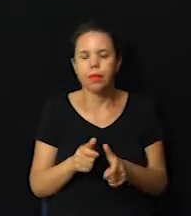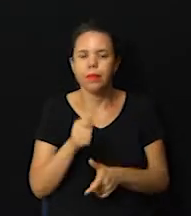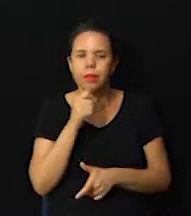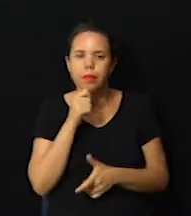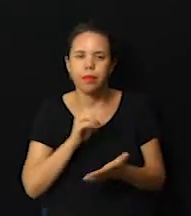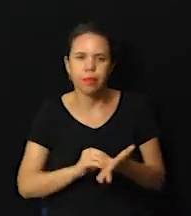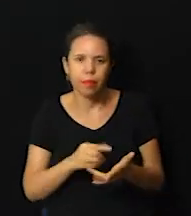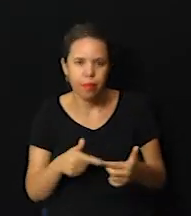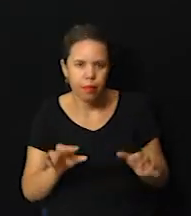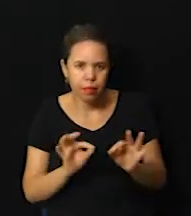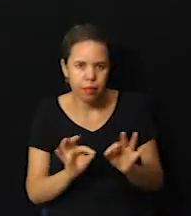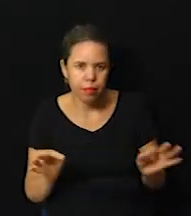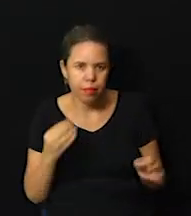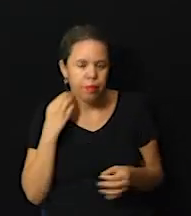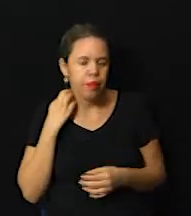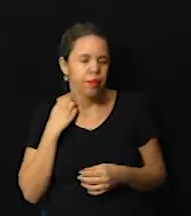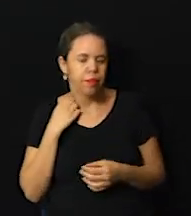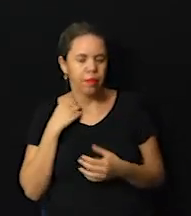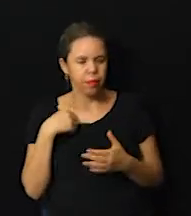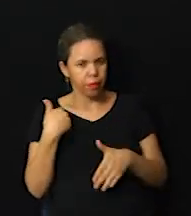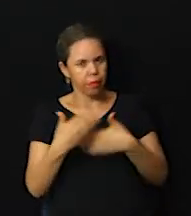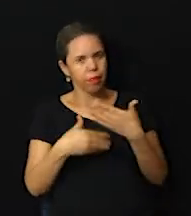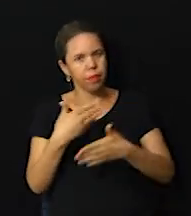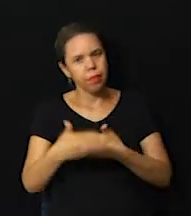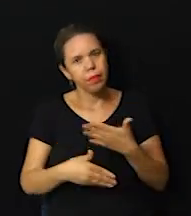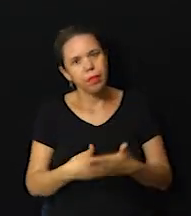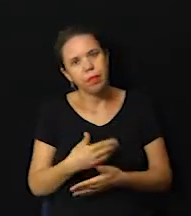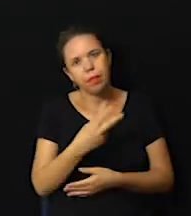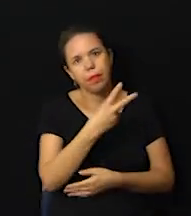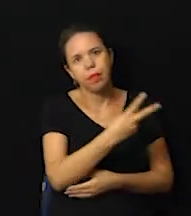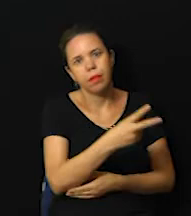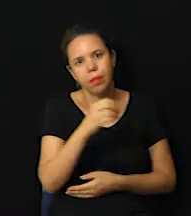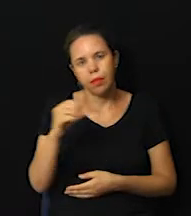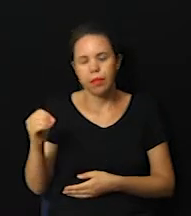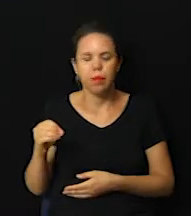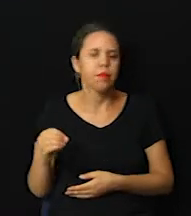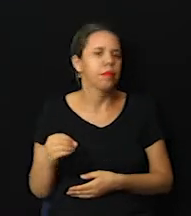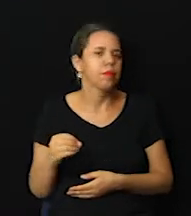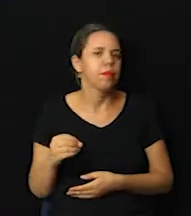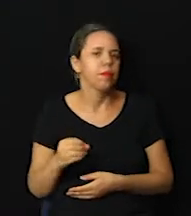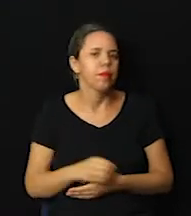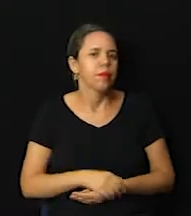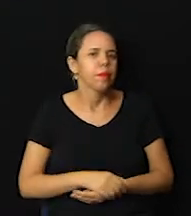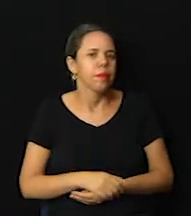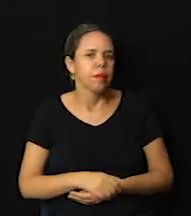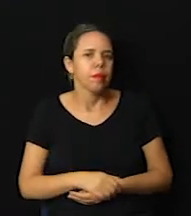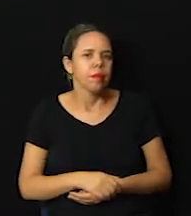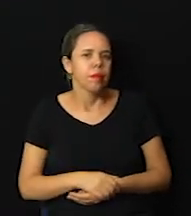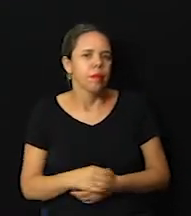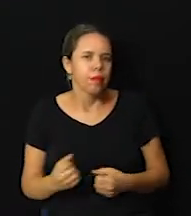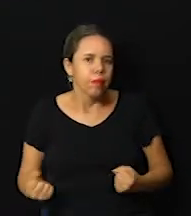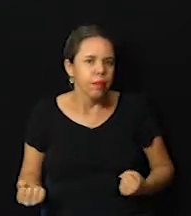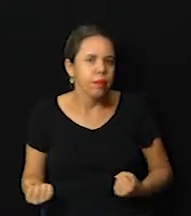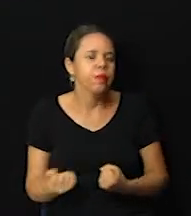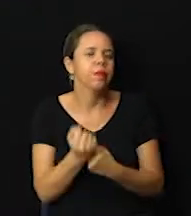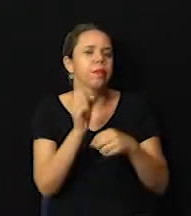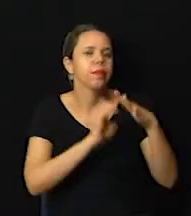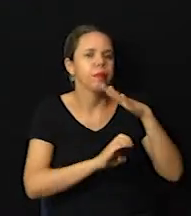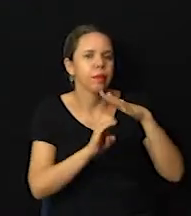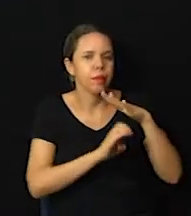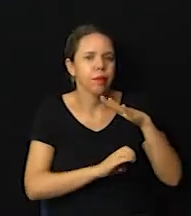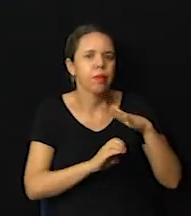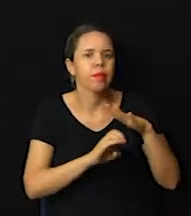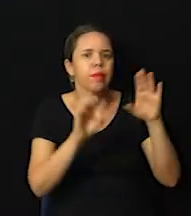né? Bem simples, e aí em meados de 2000 passamos por um apoio de uma empresa, que daí fez